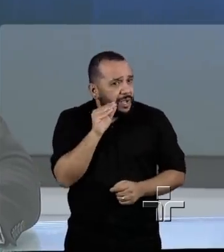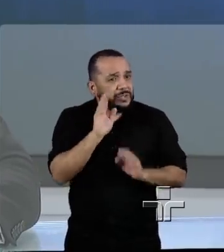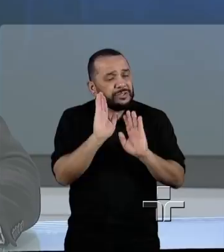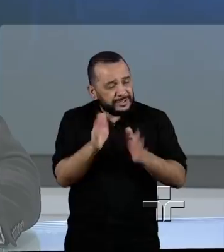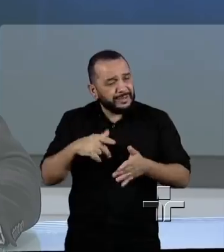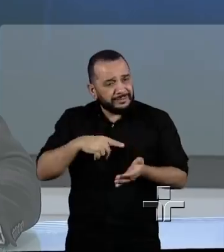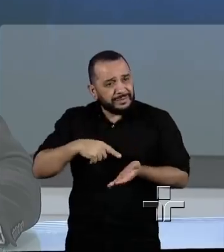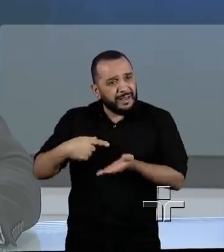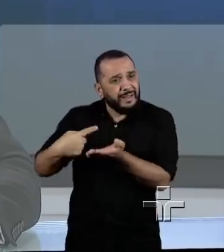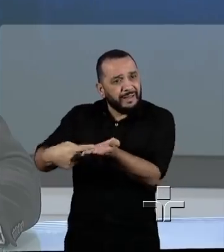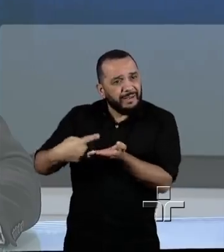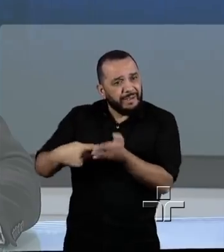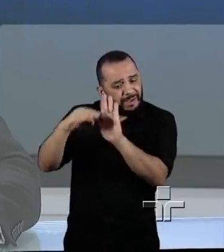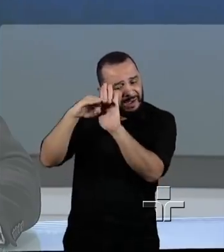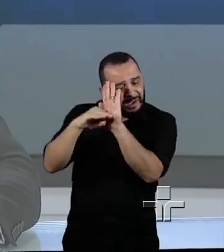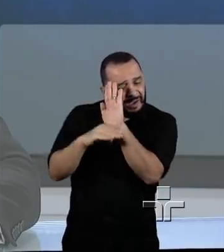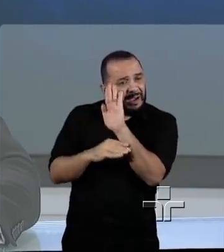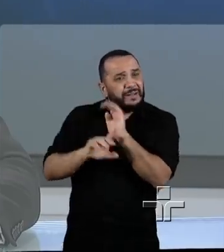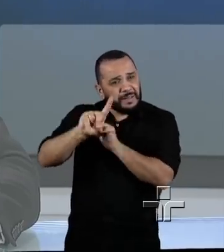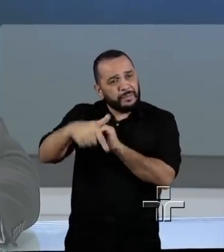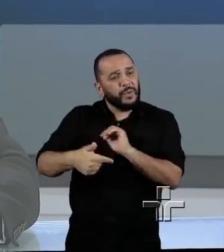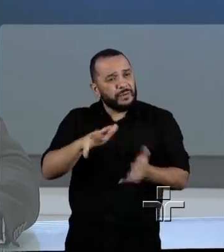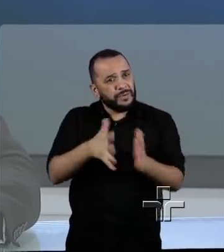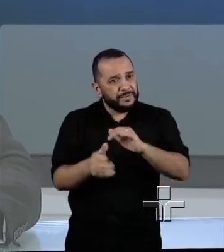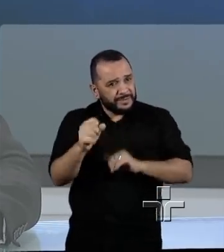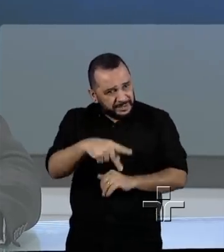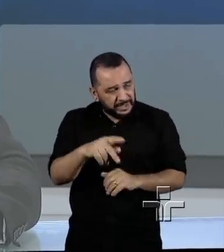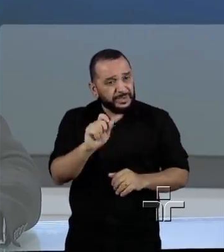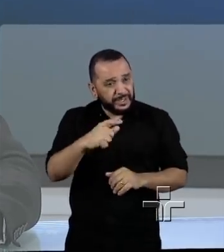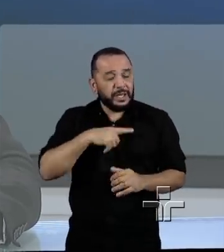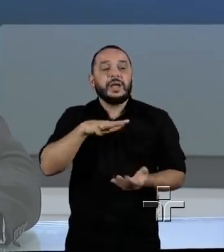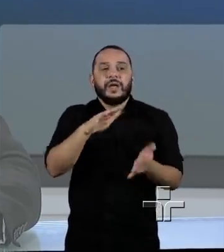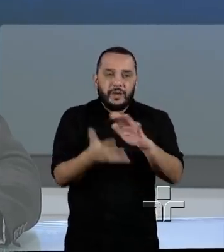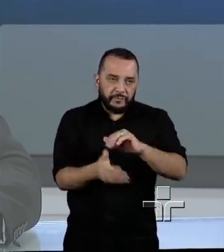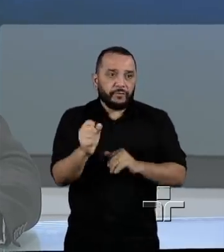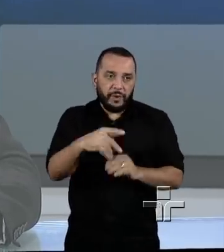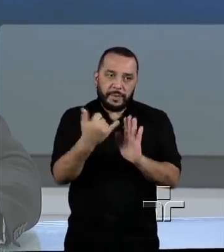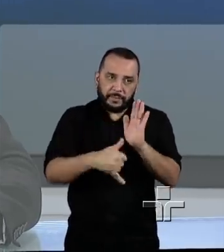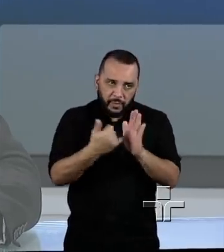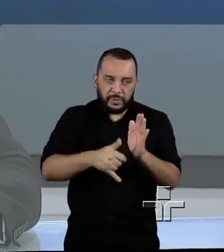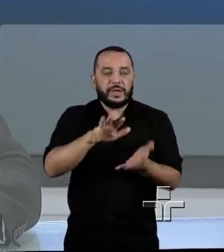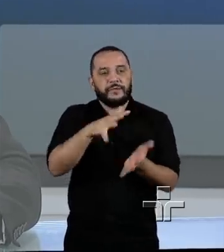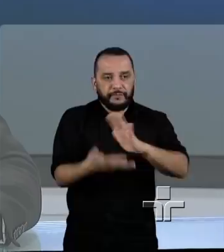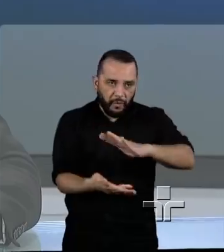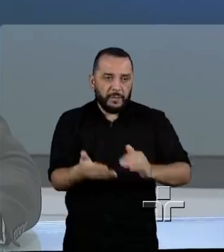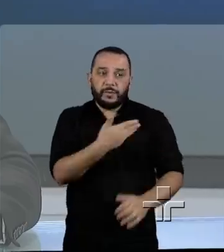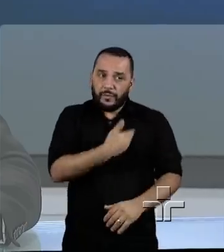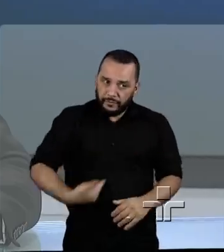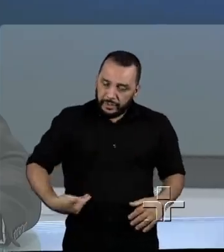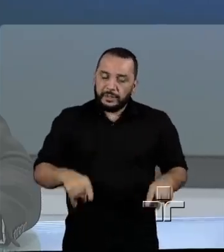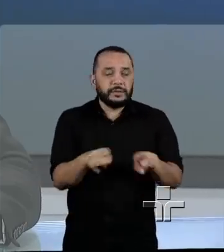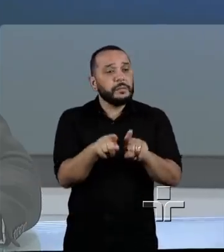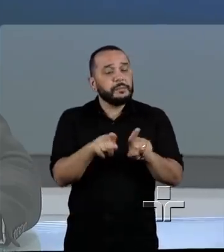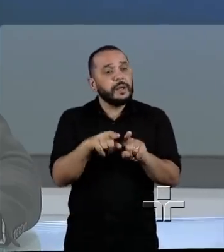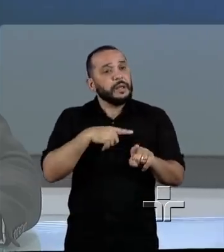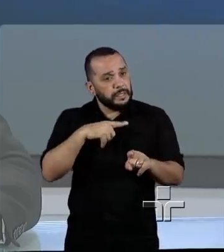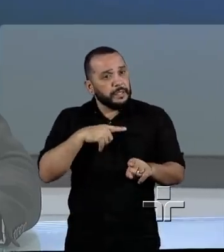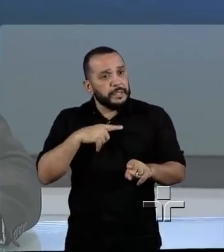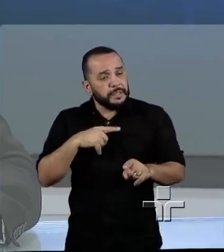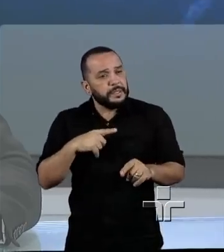e bem preparada para pós-reforma da Previdência fazer a reforma tributária, a reforma do Estado, a mudança de